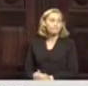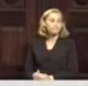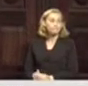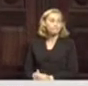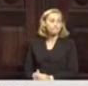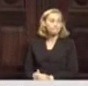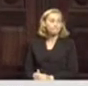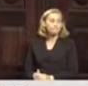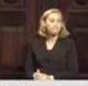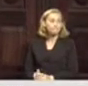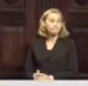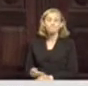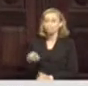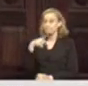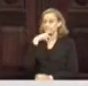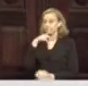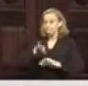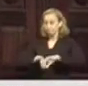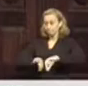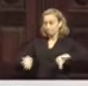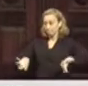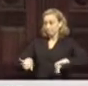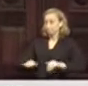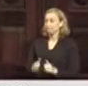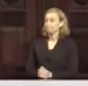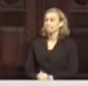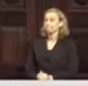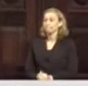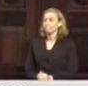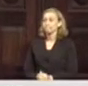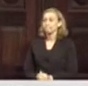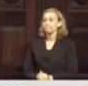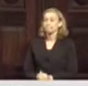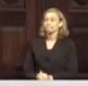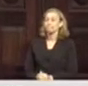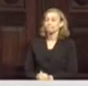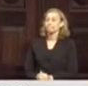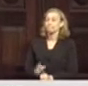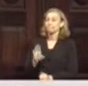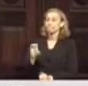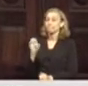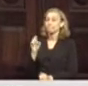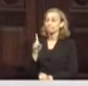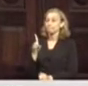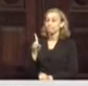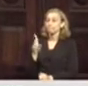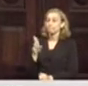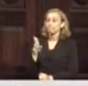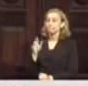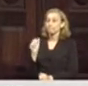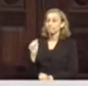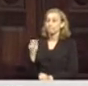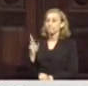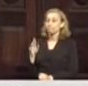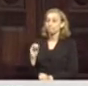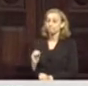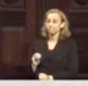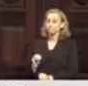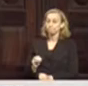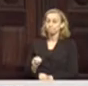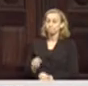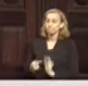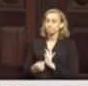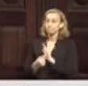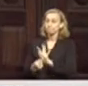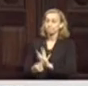o partido estava dividido. O senhor Eduardo Paes afirmou publicamente que ia para o Rio